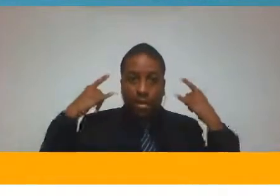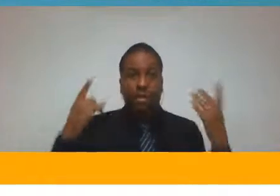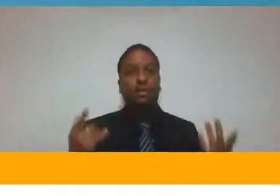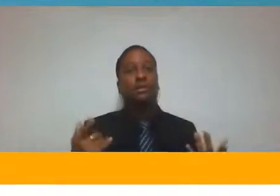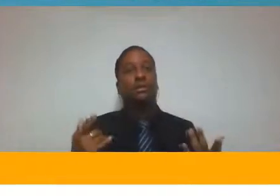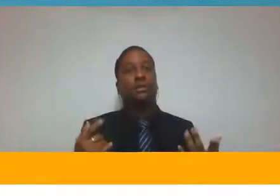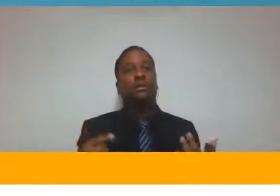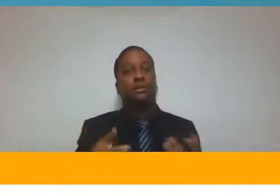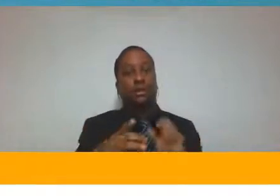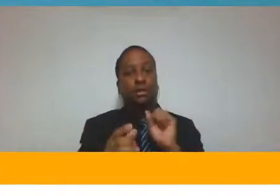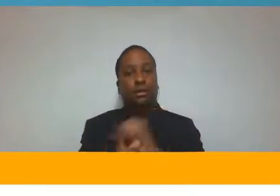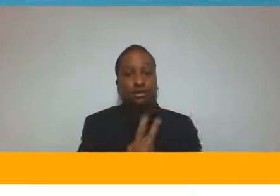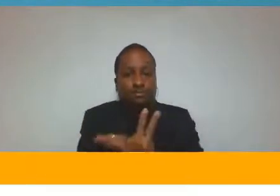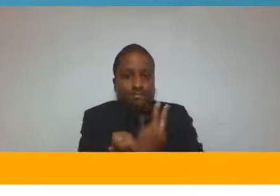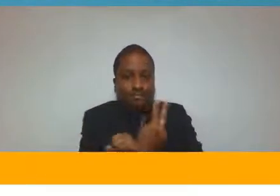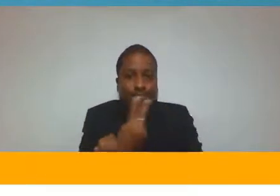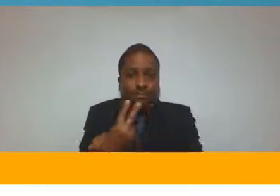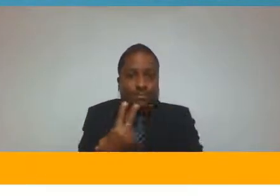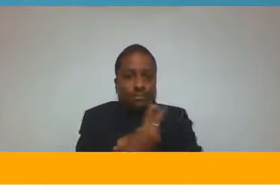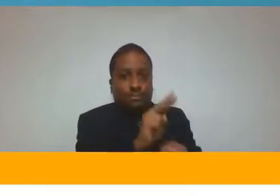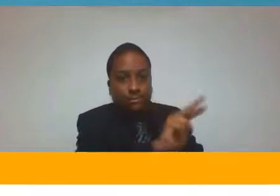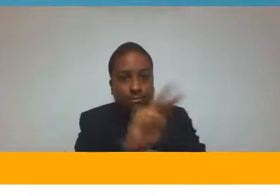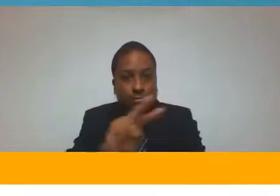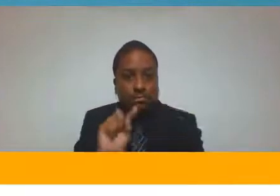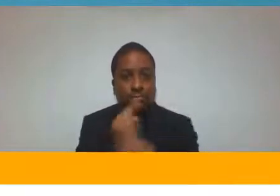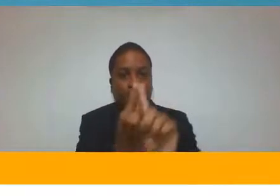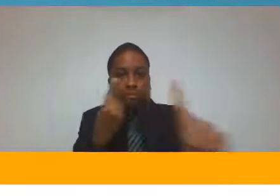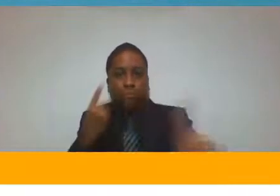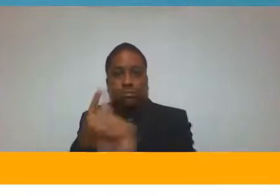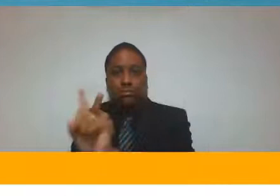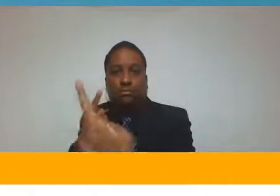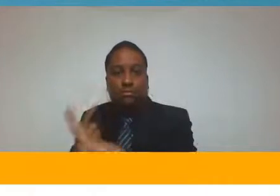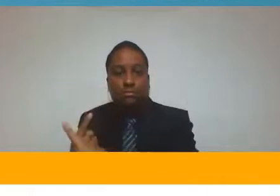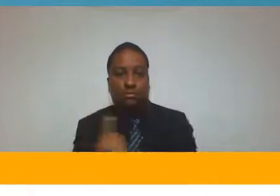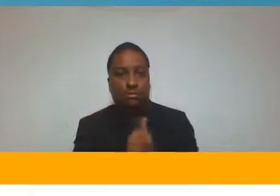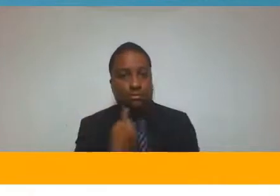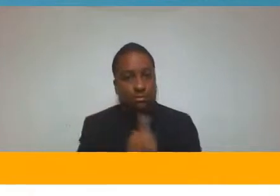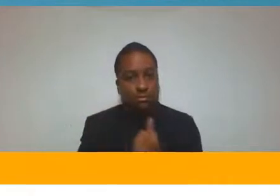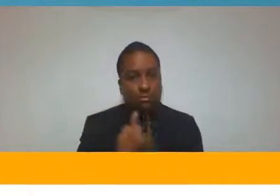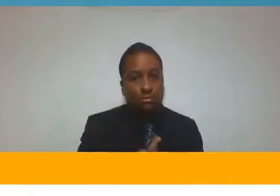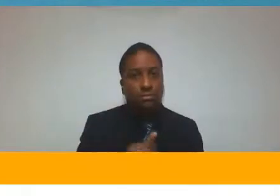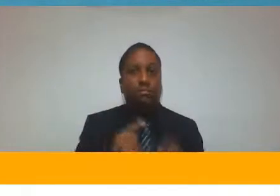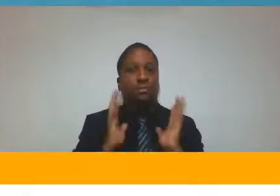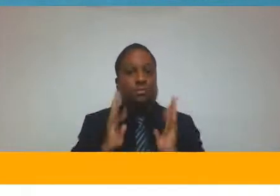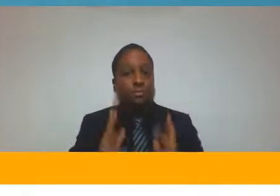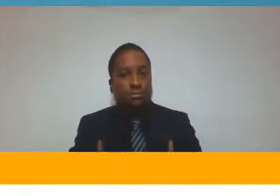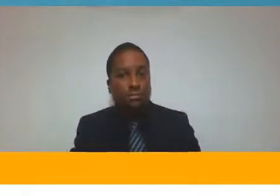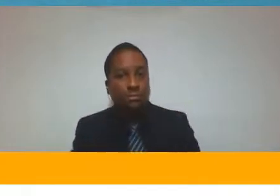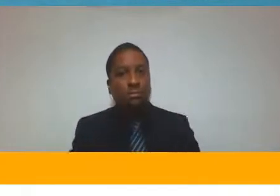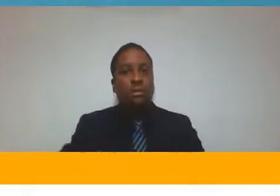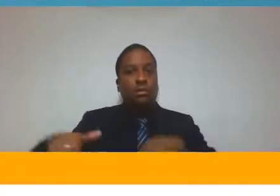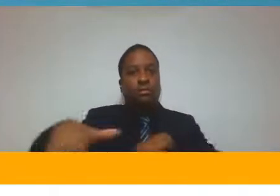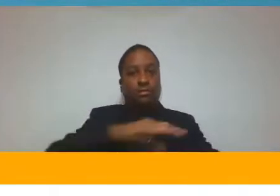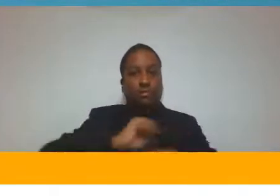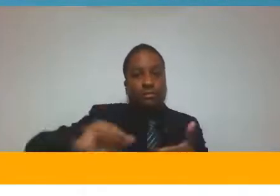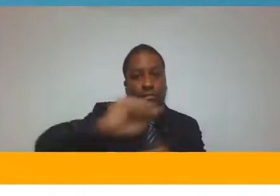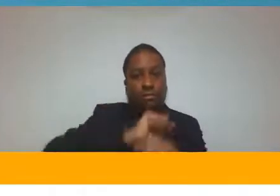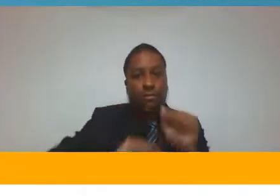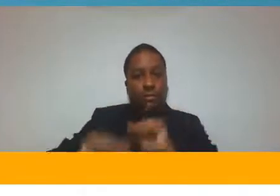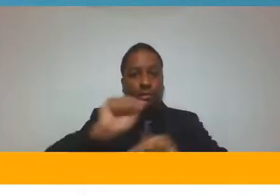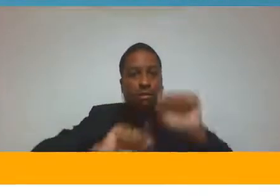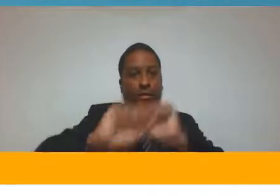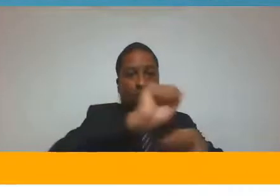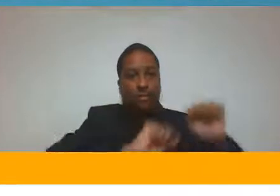se protegendo e praticando o distanciamento social, higienização de superfícies e outras